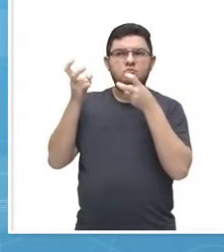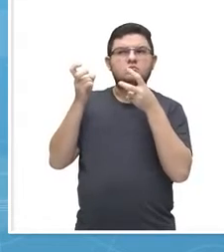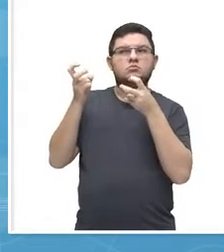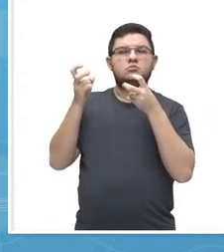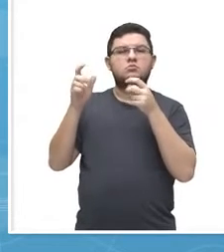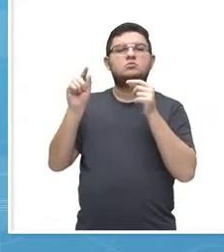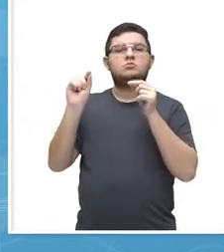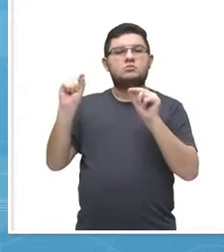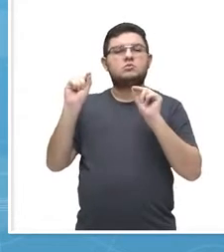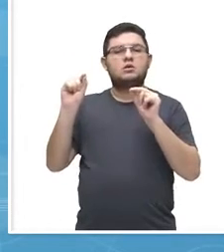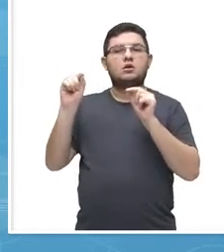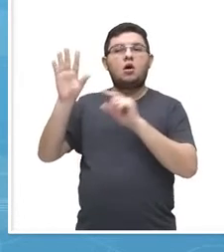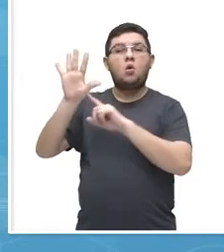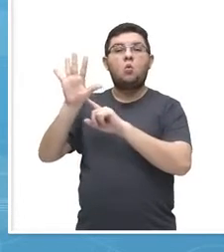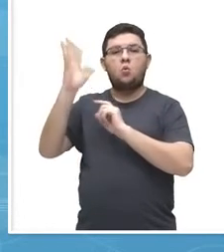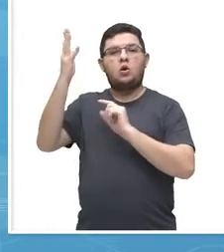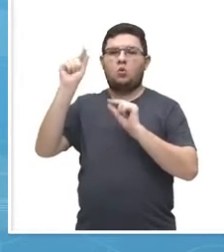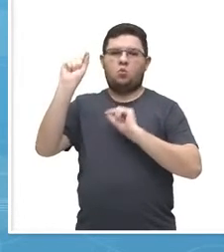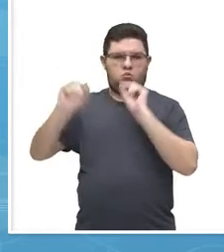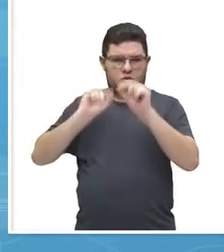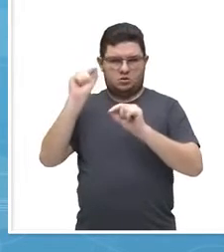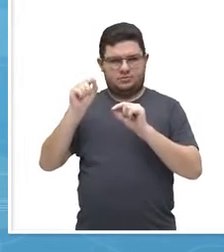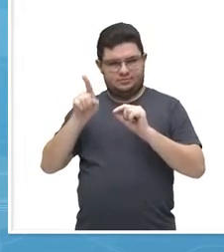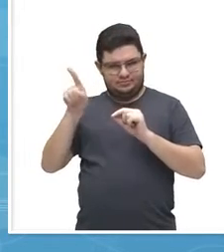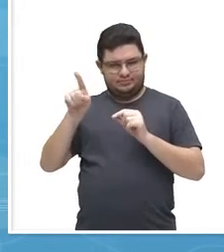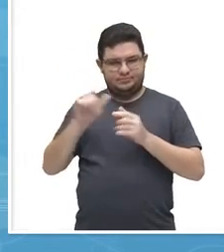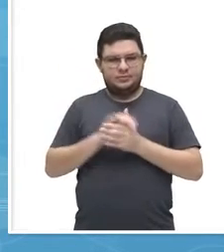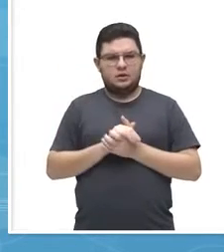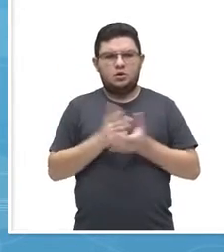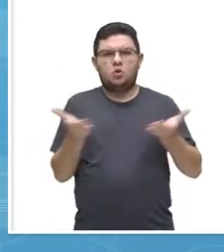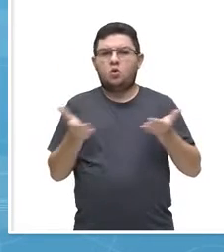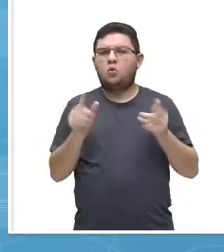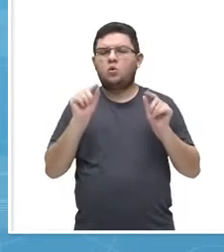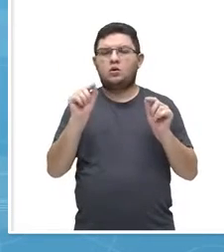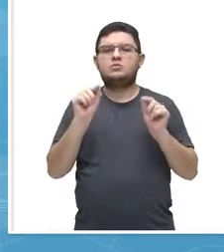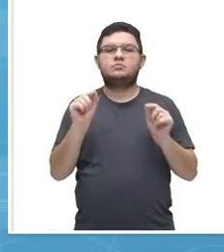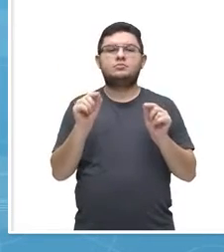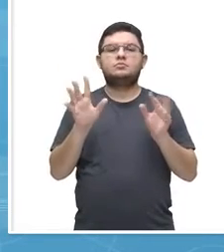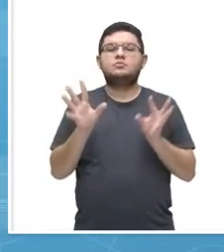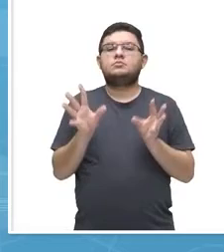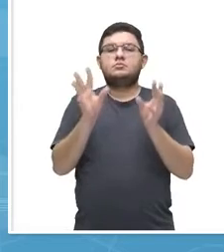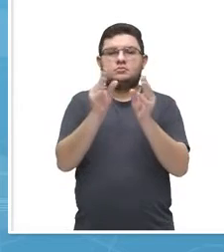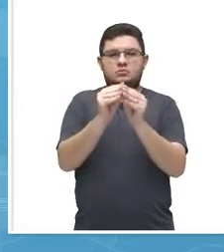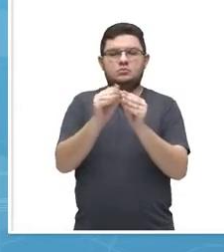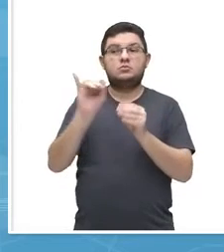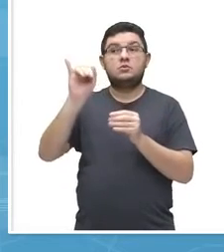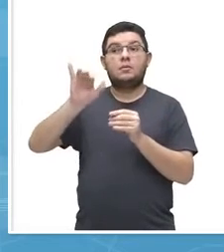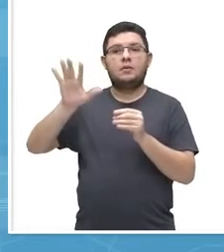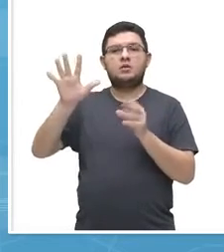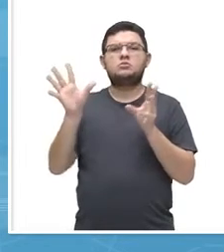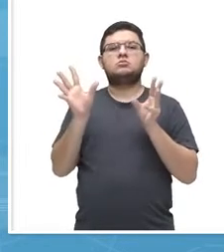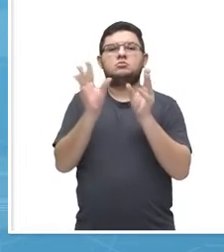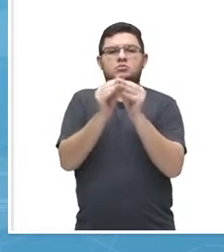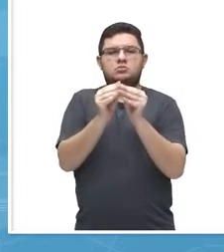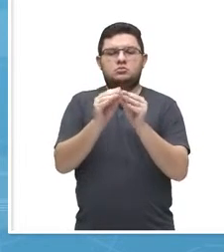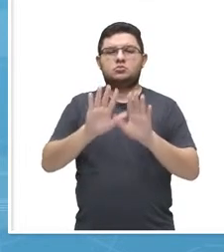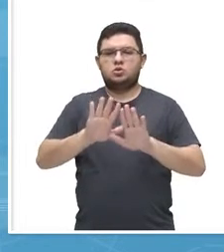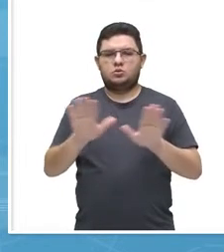e analisou o que estava acontecendo nessa imagem. E agora a gente vai ver só um resumo do que aconteceu aí nessa imagem. Vamos dar uma olhada.